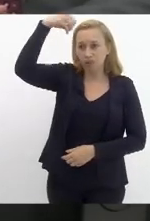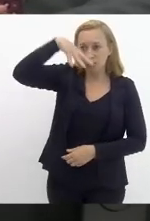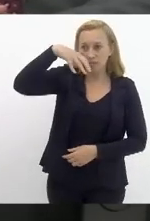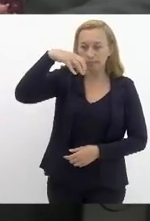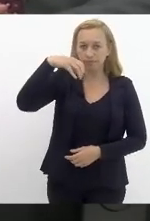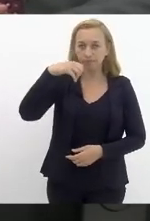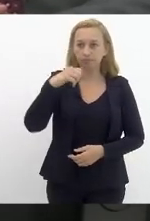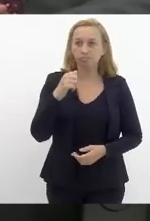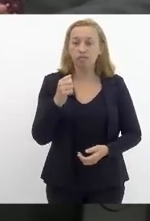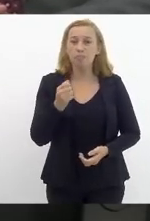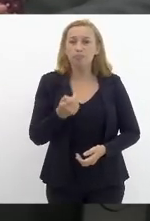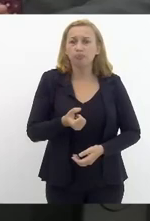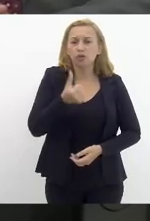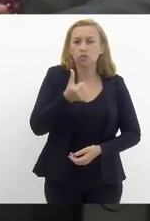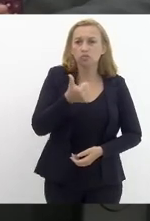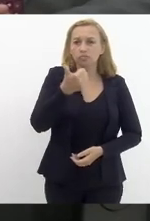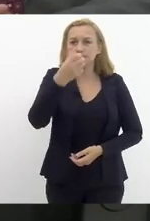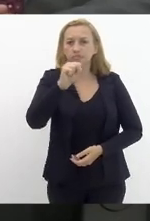quase 18%.